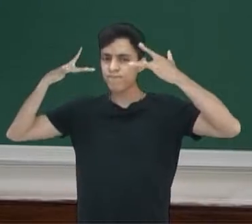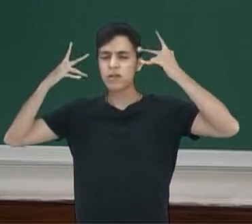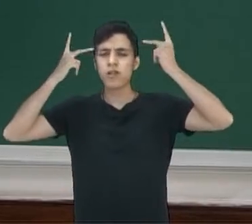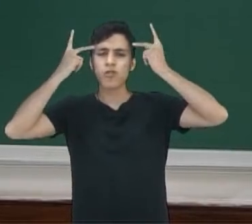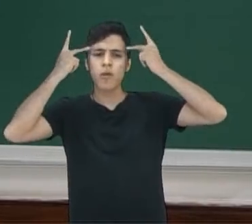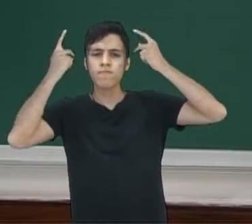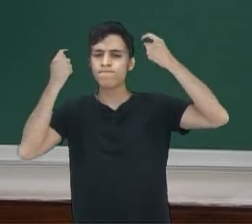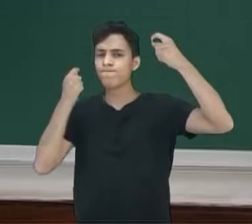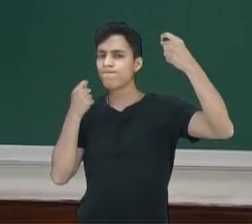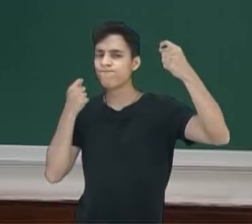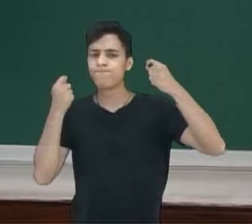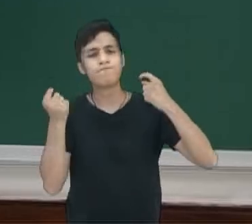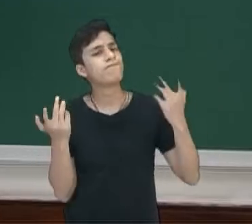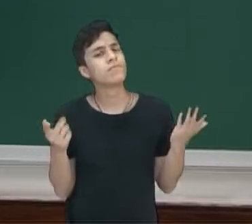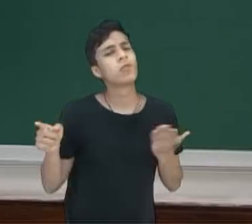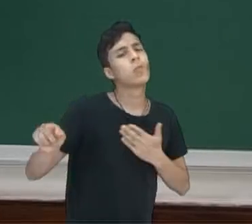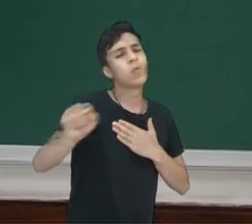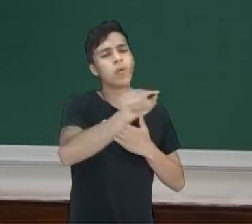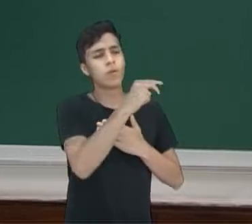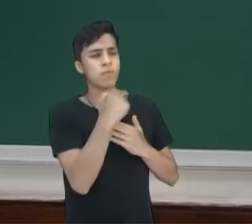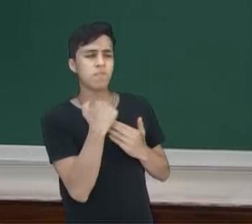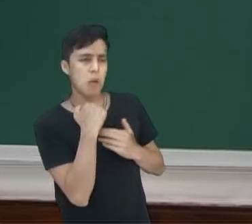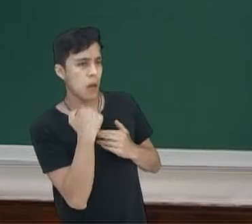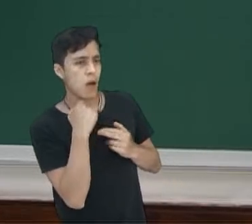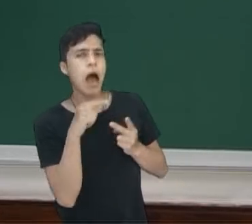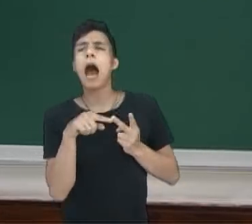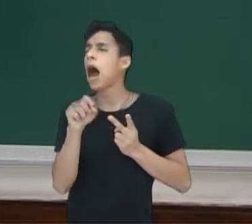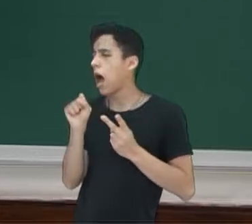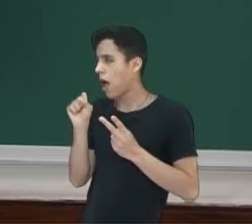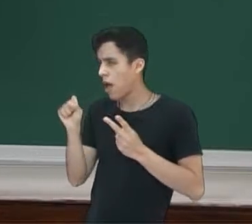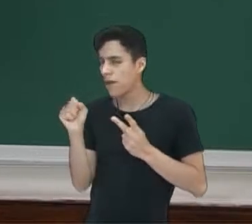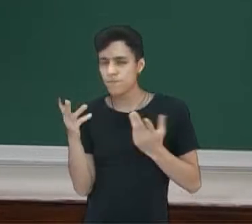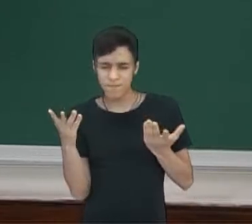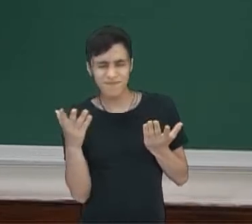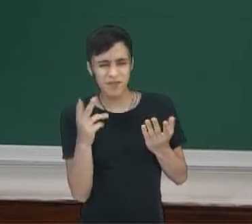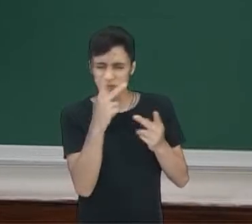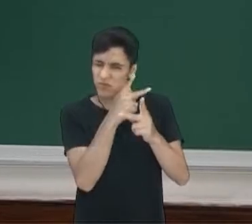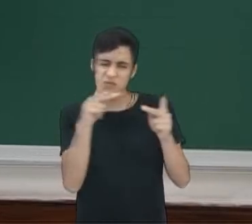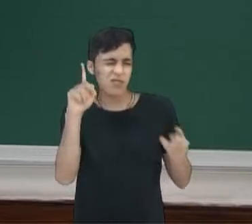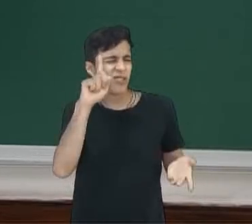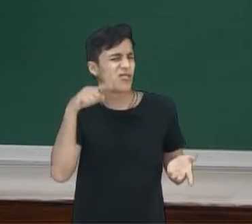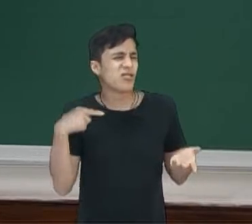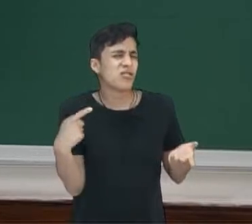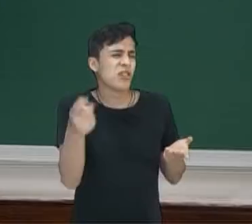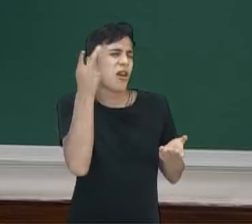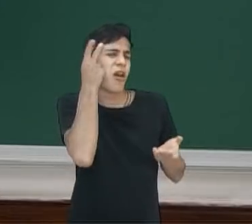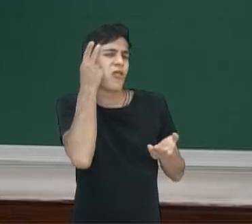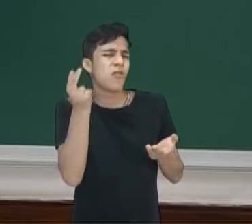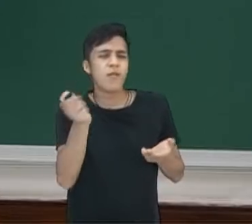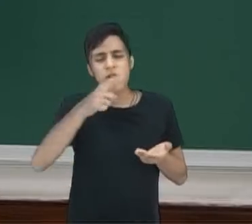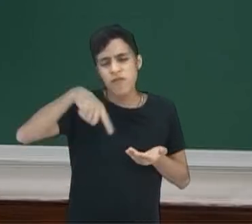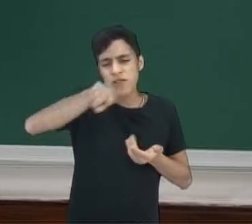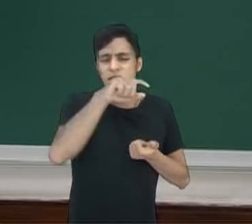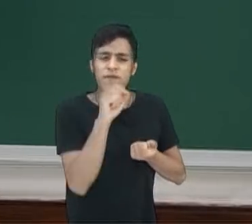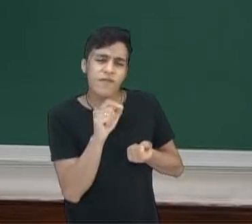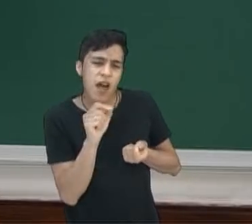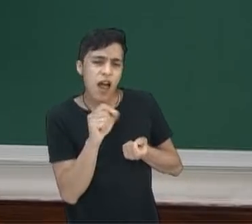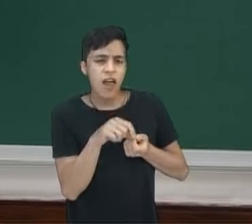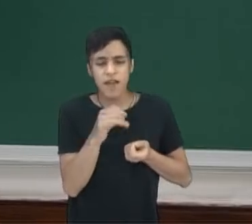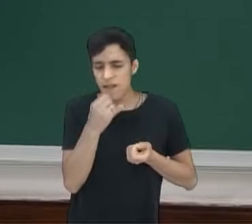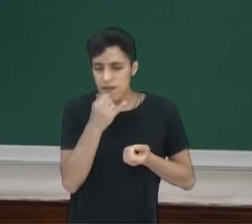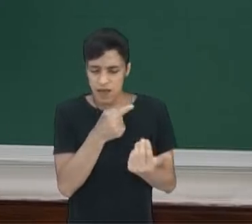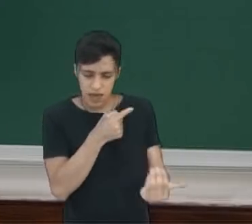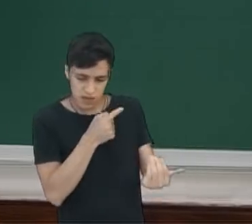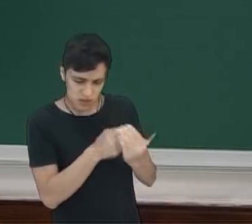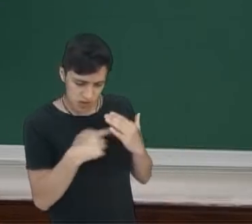corporal? O que a gente pode, o que a gente deve ou não deve fazer? Atitudes do seu dia a dia aí mesmo. O que você está fazendo, né, para